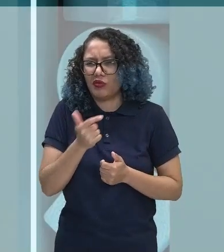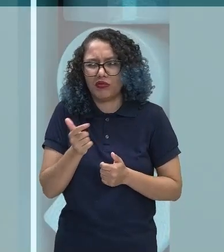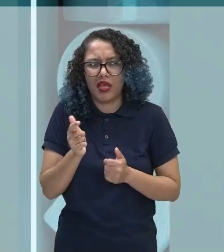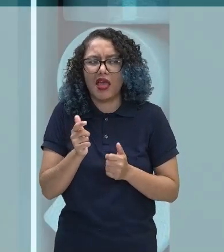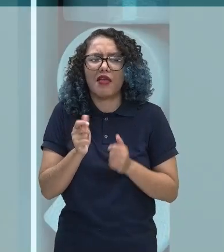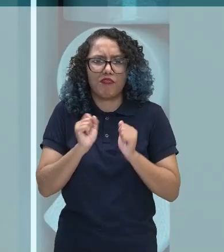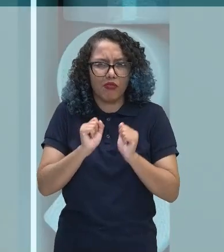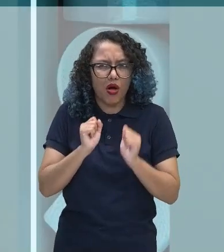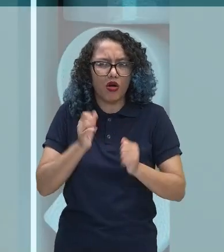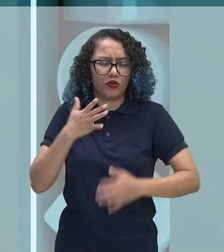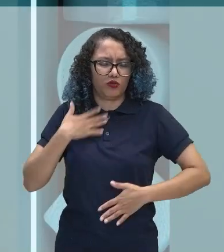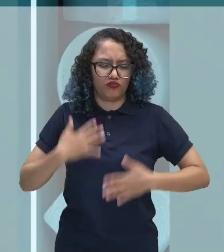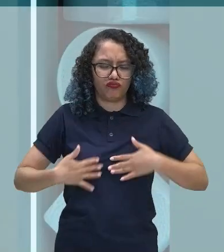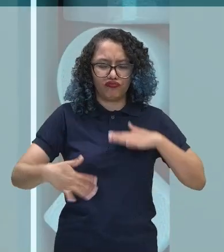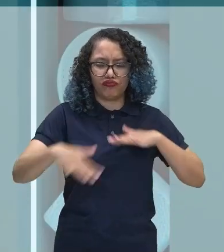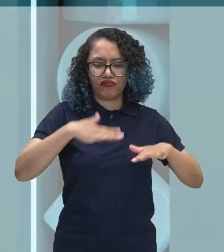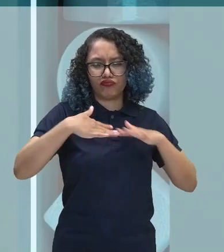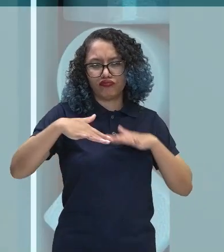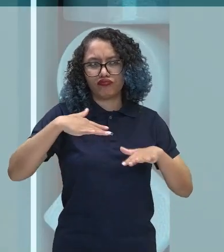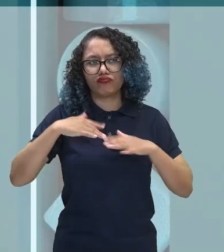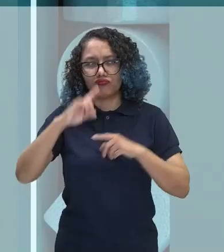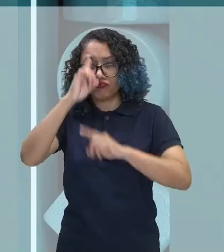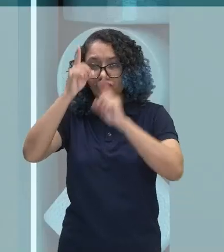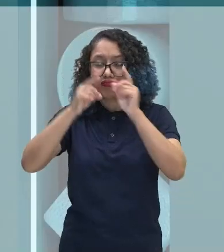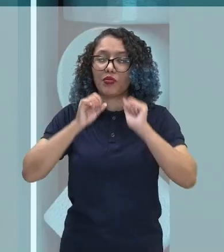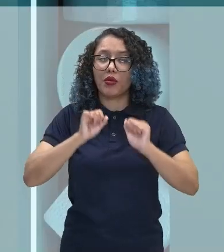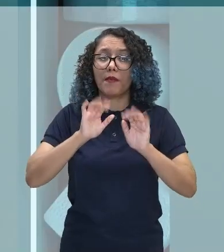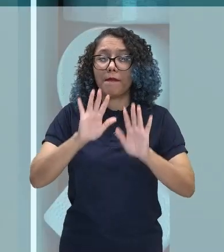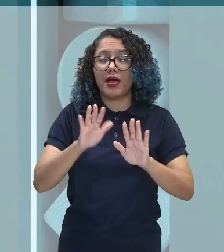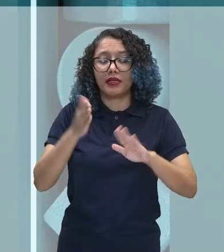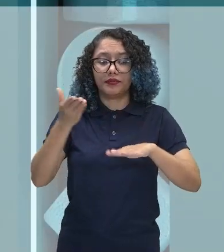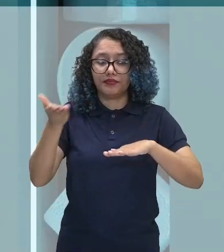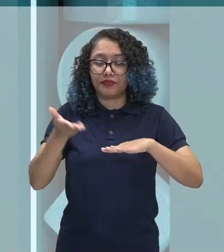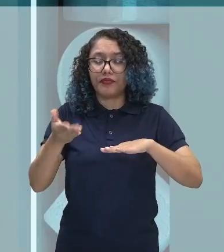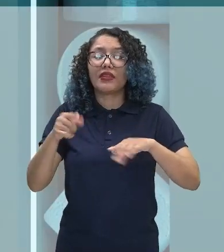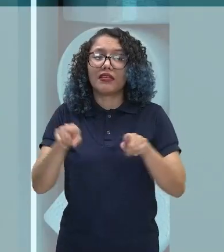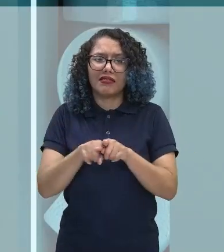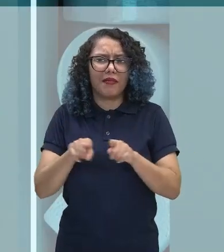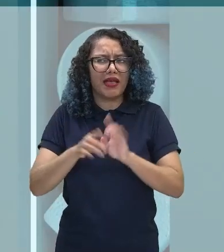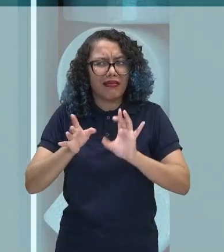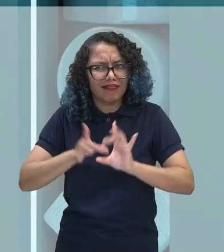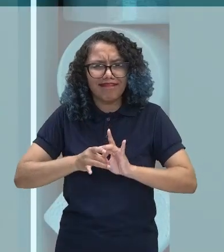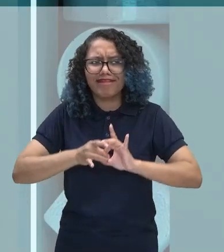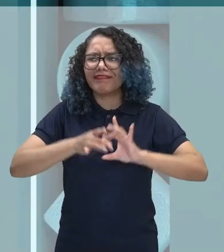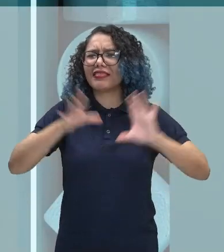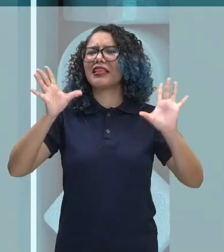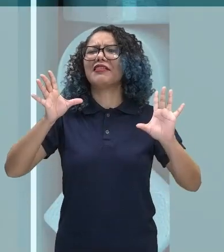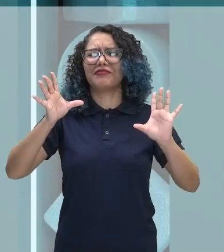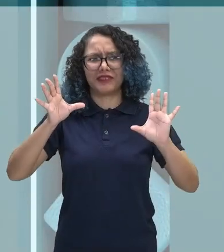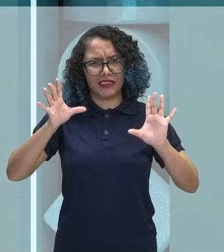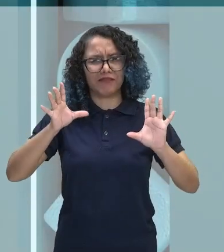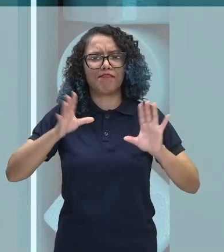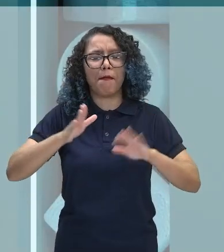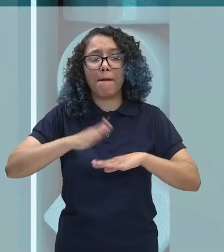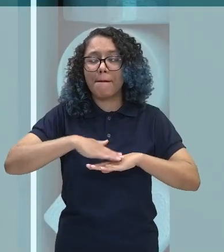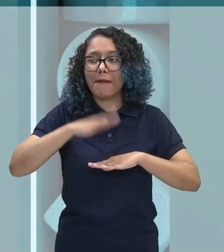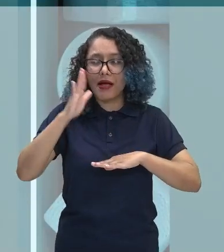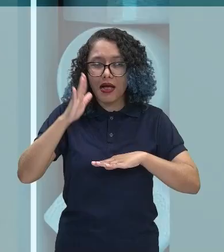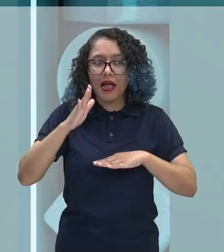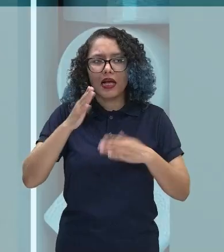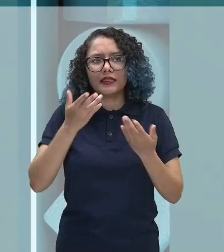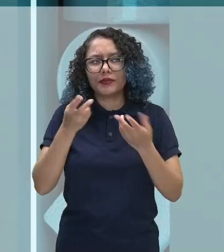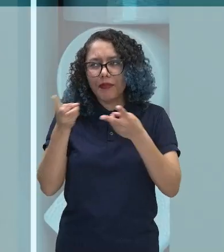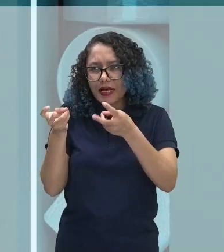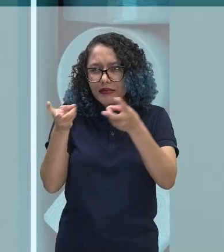criando. Já na dança contemporânea, o bailarino é muito mais livre. Então, ele observa o